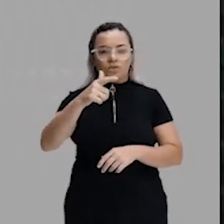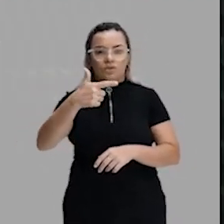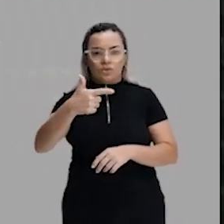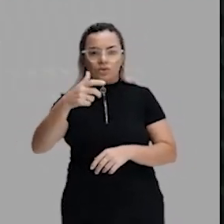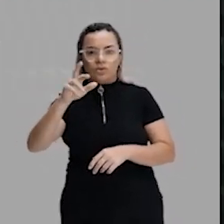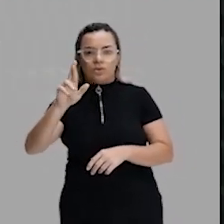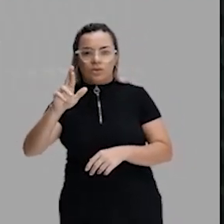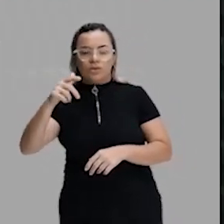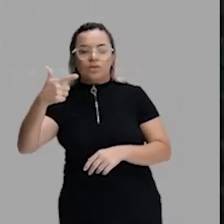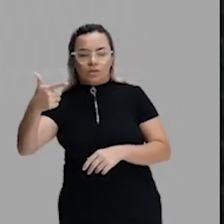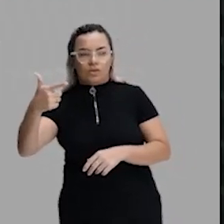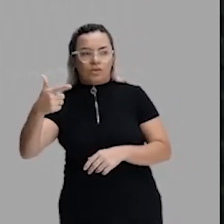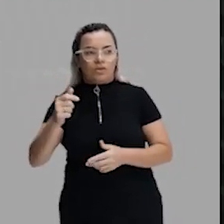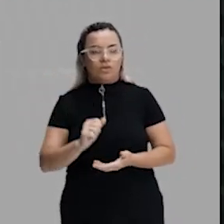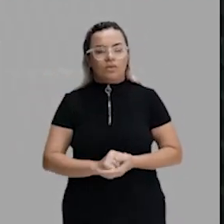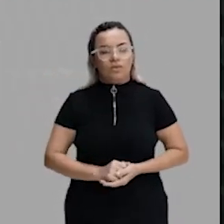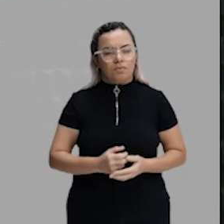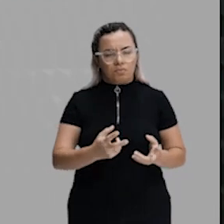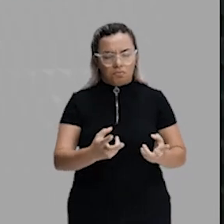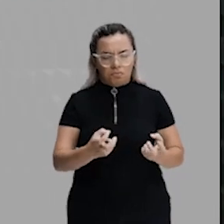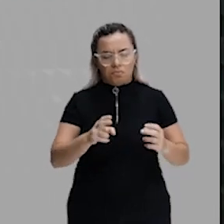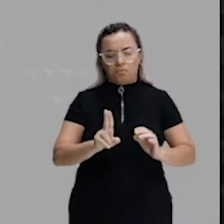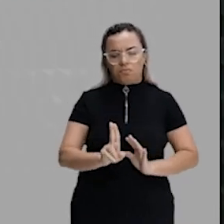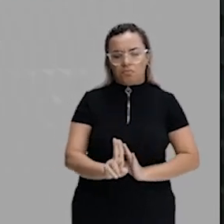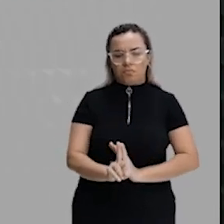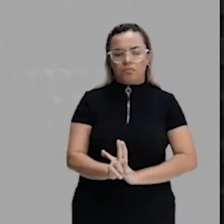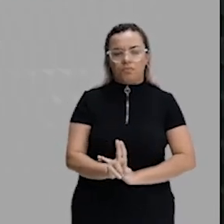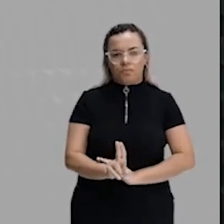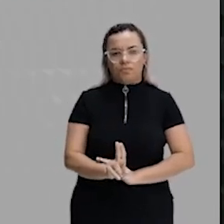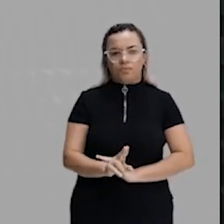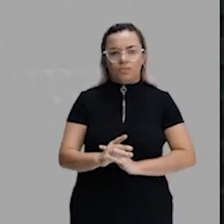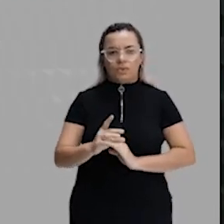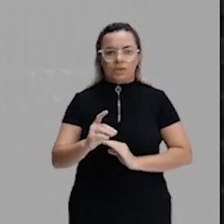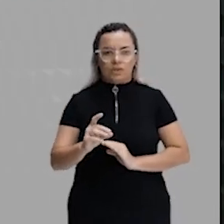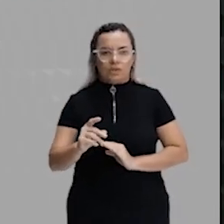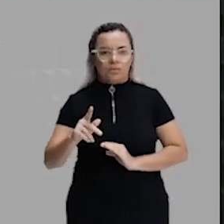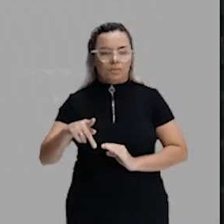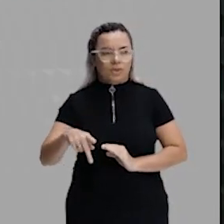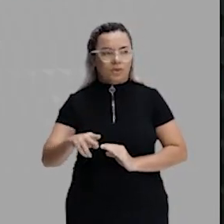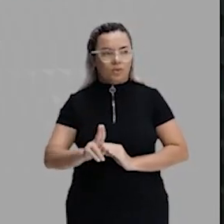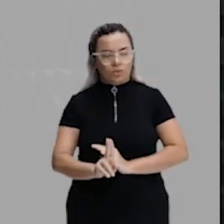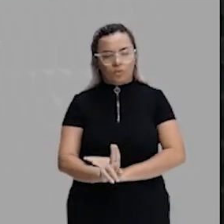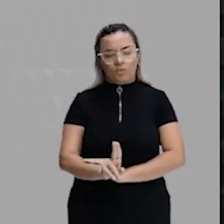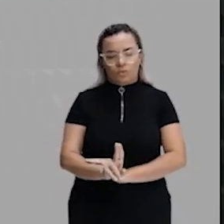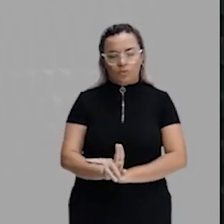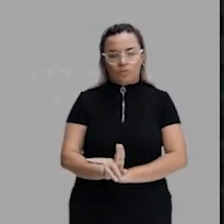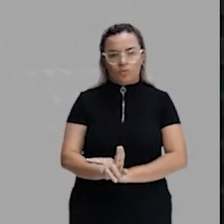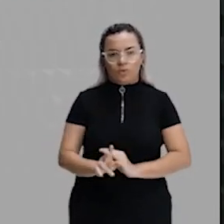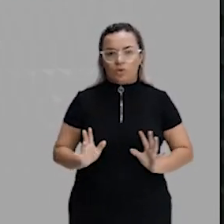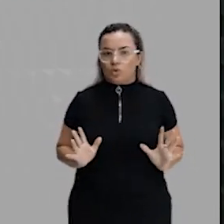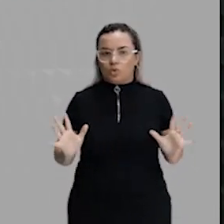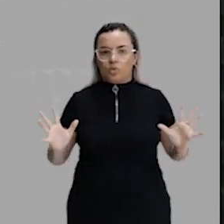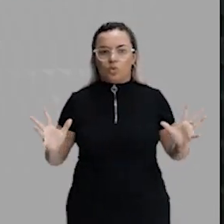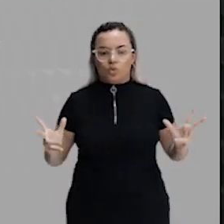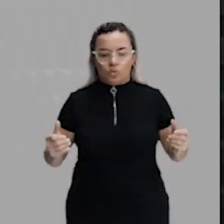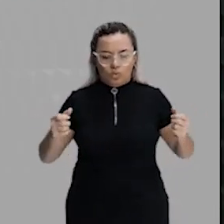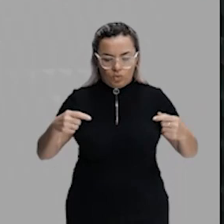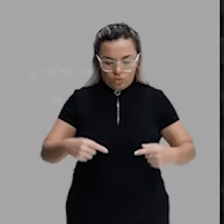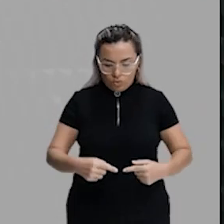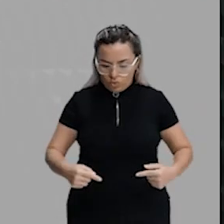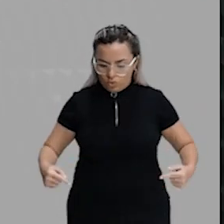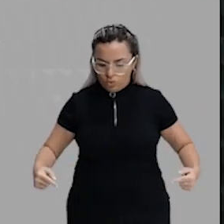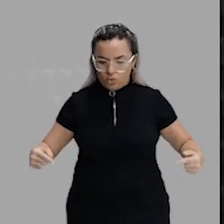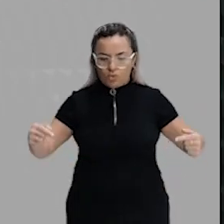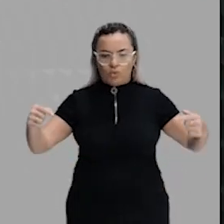percebam que a DDPU, ela está aí abarcando os 3 resistores. Então, o valor